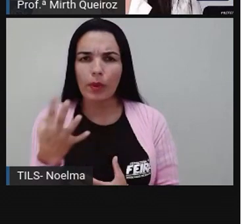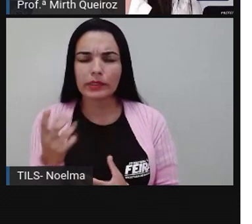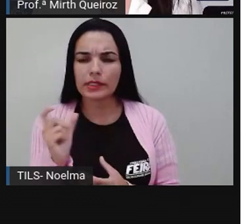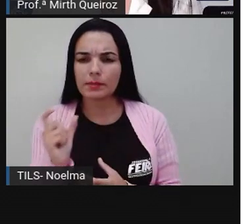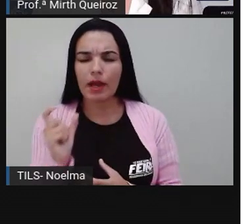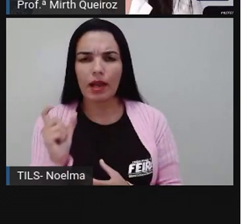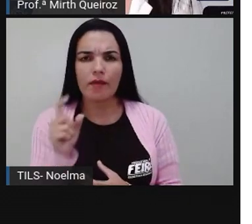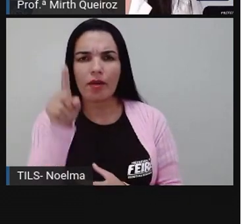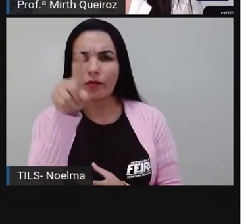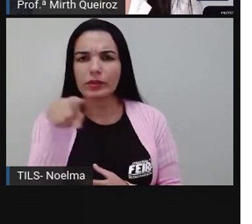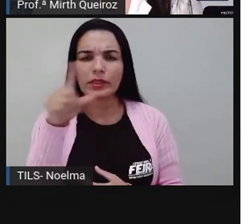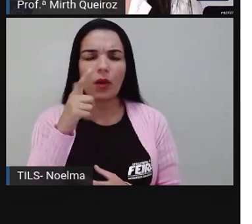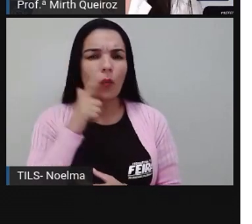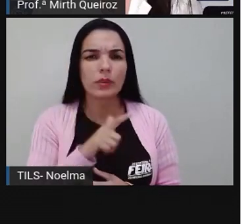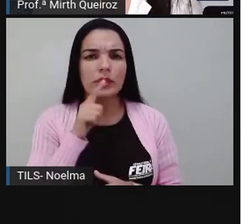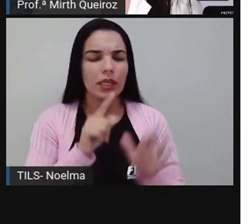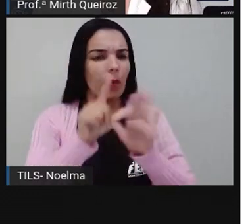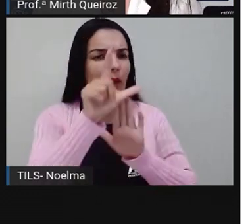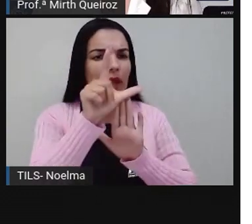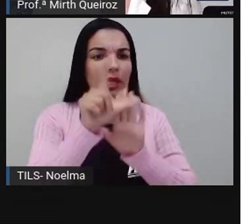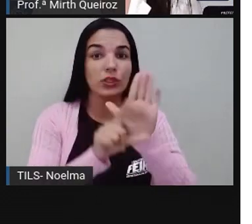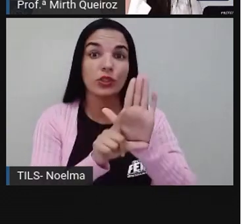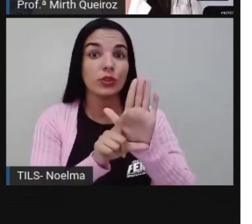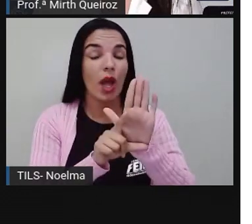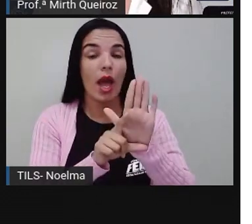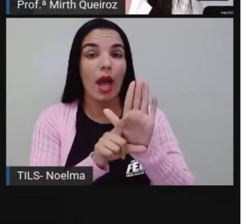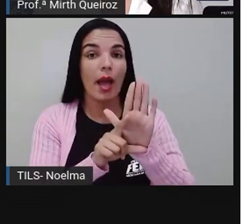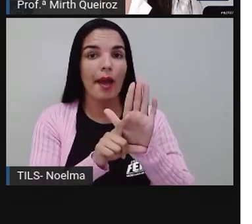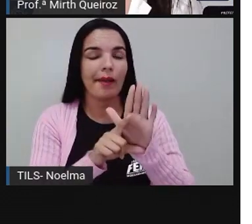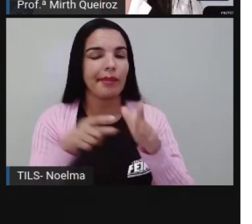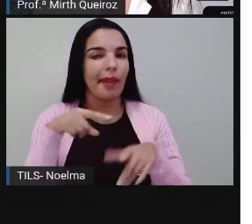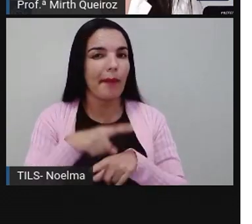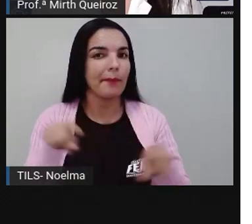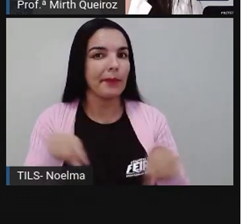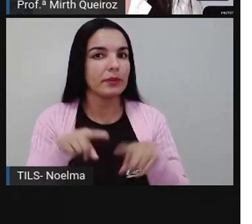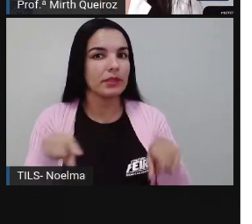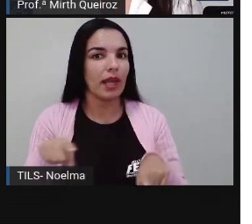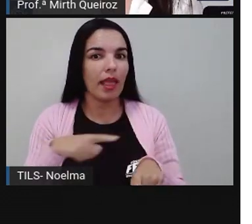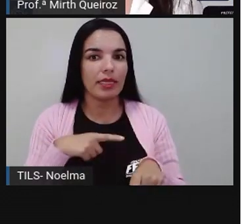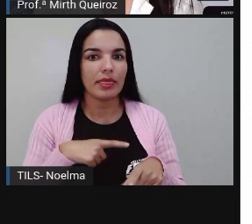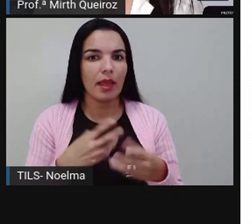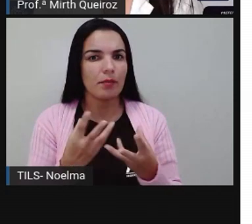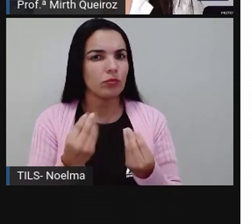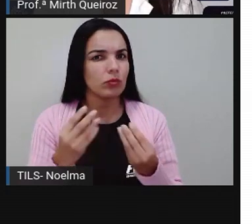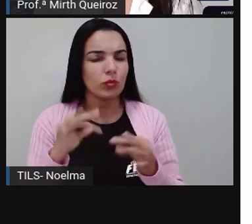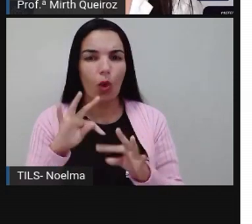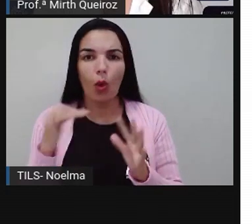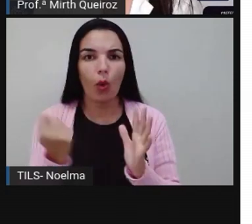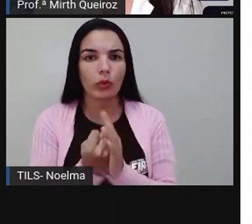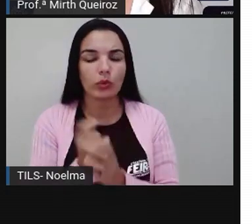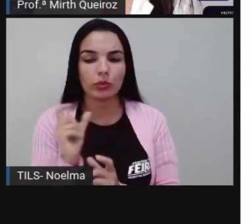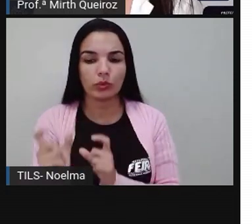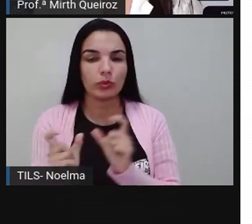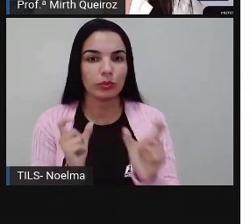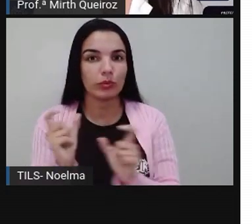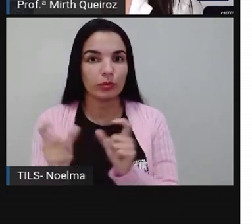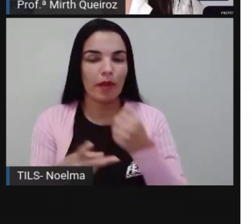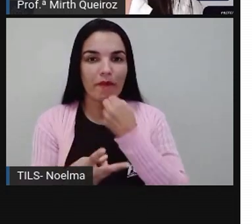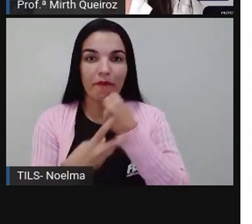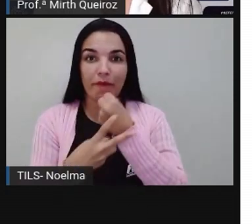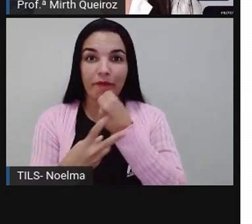você conseguiu listar, quantas palavras você listou aí dessa música. Aqui nós temos todos os verbos que